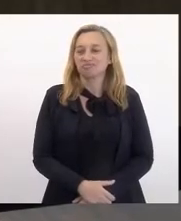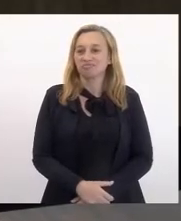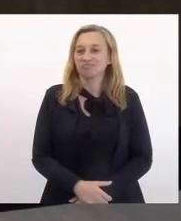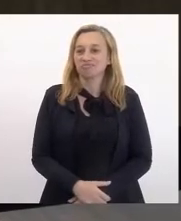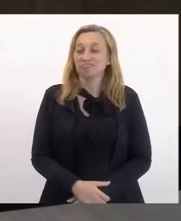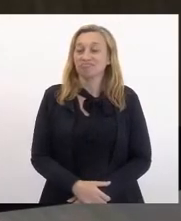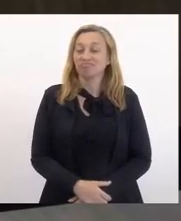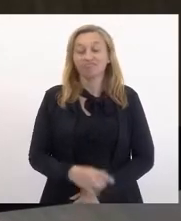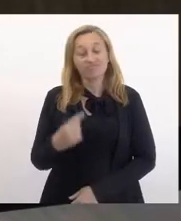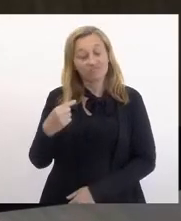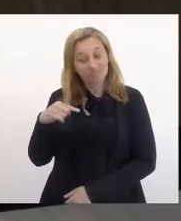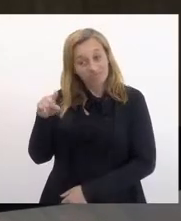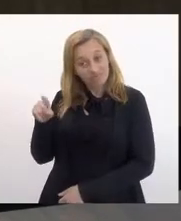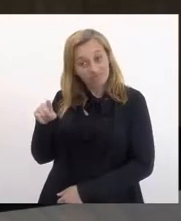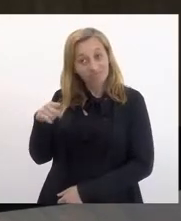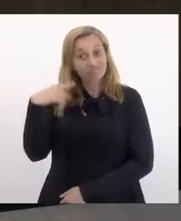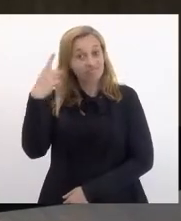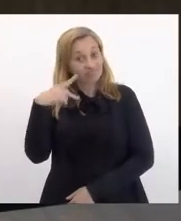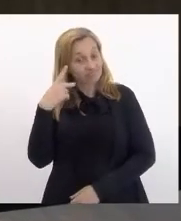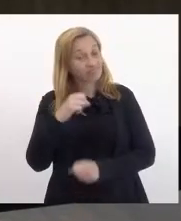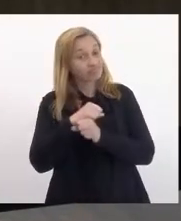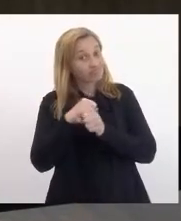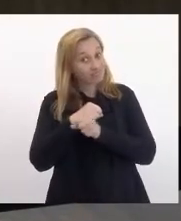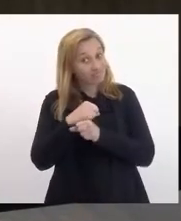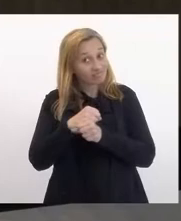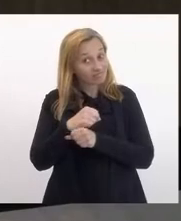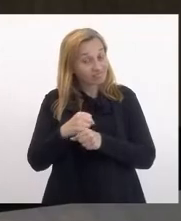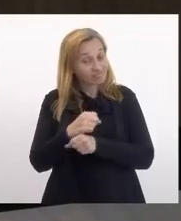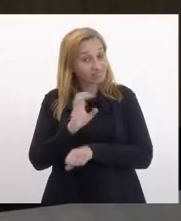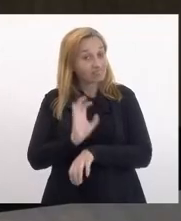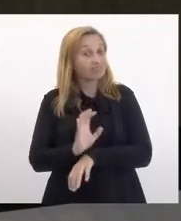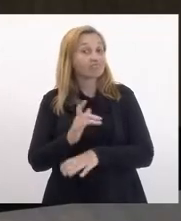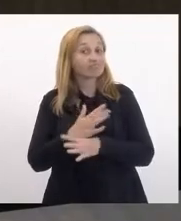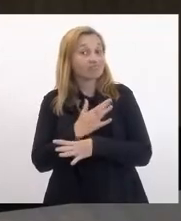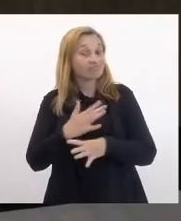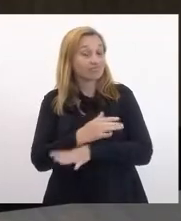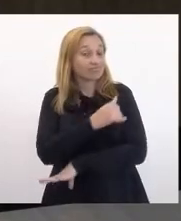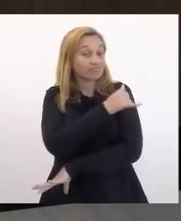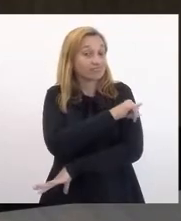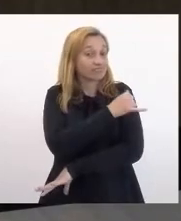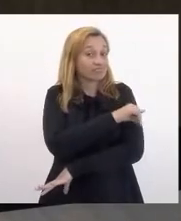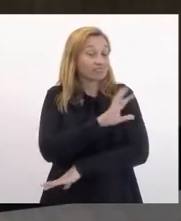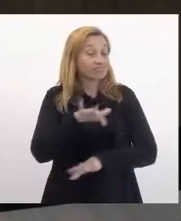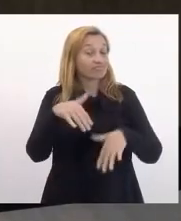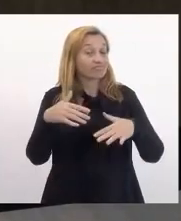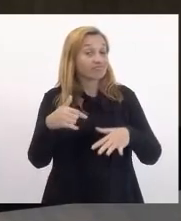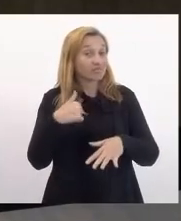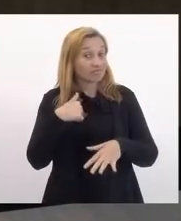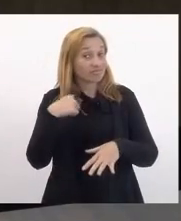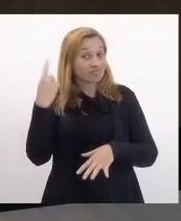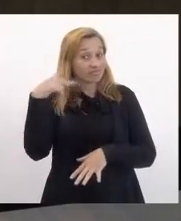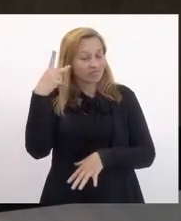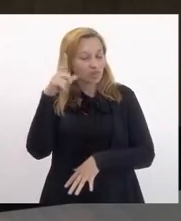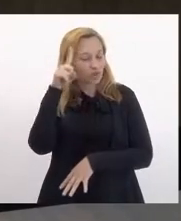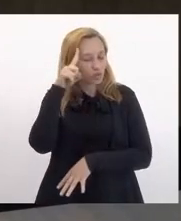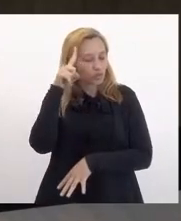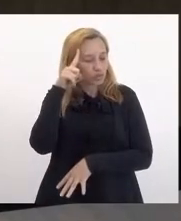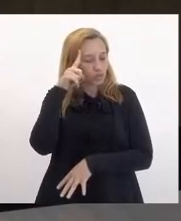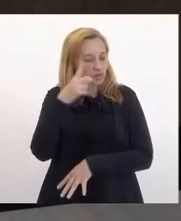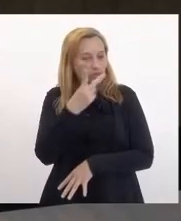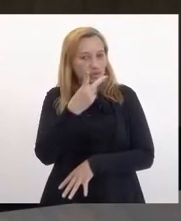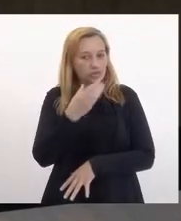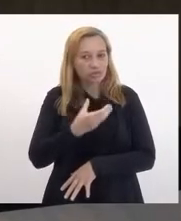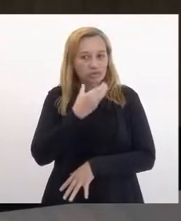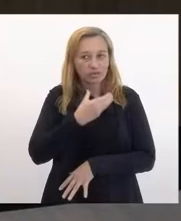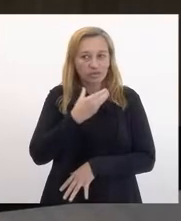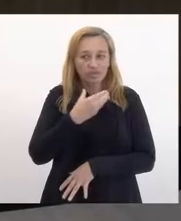Eu fui vereador muito tempo na cidade do Rio de Janeiro, e quando vereador, todo dia 2 de novembro eu